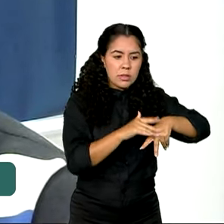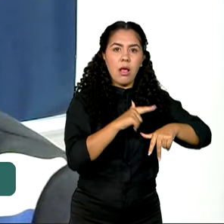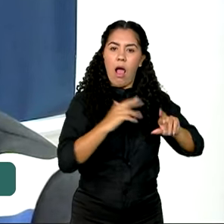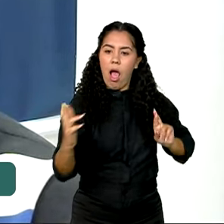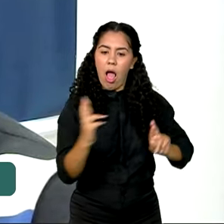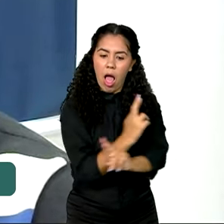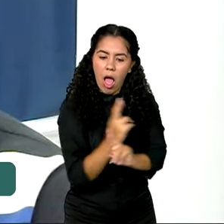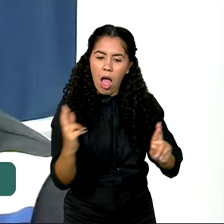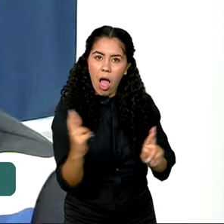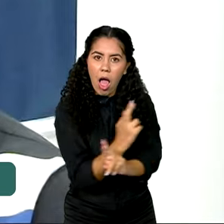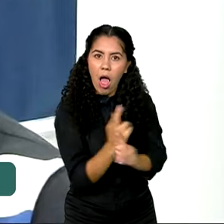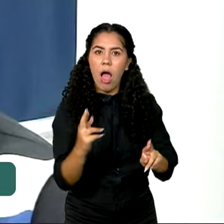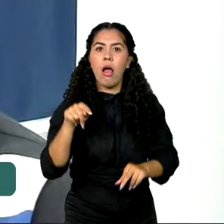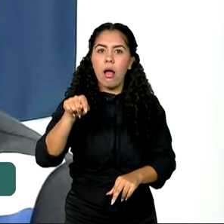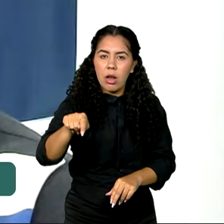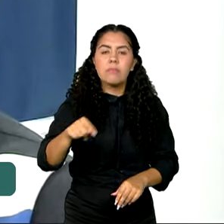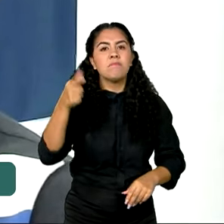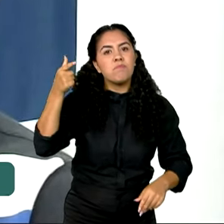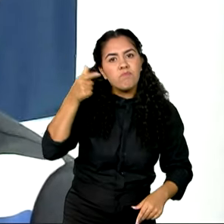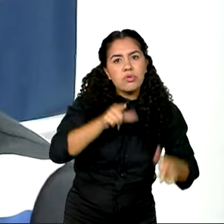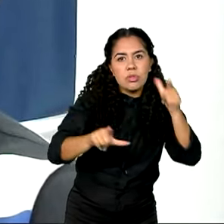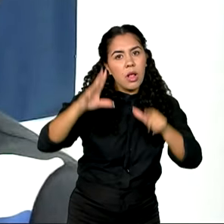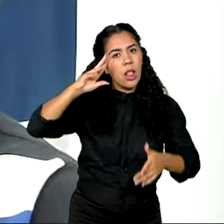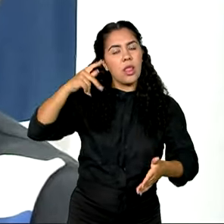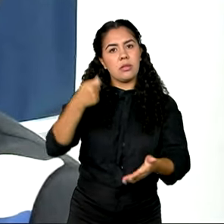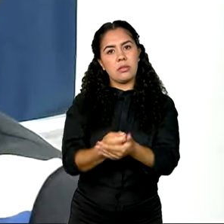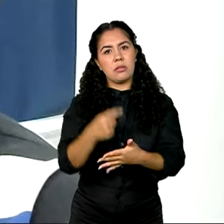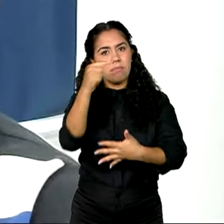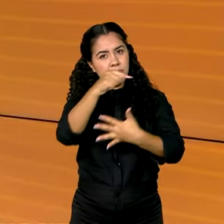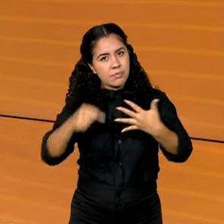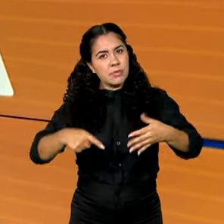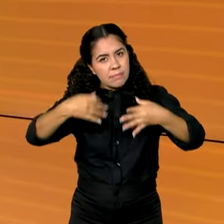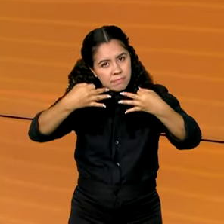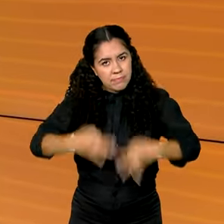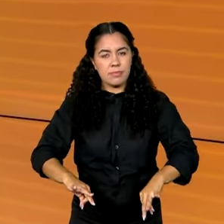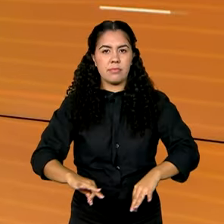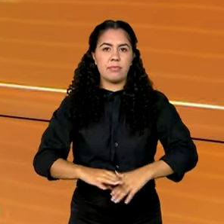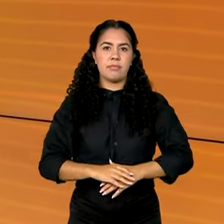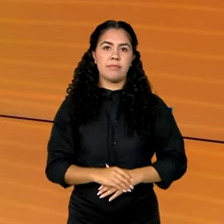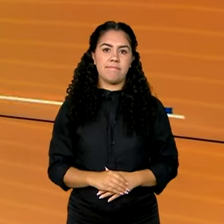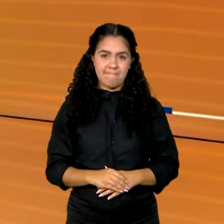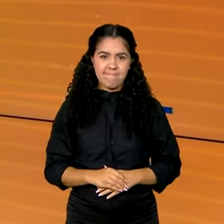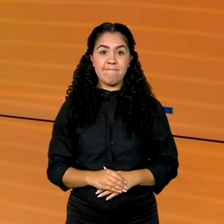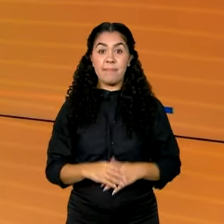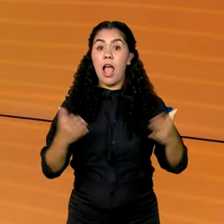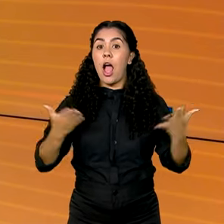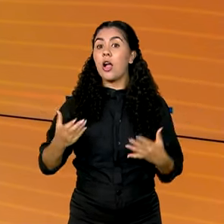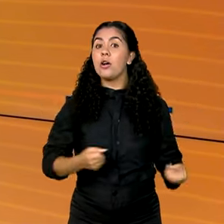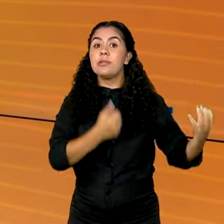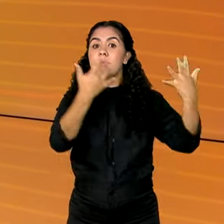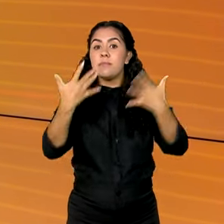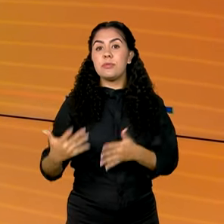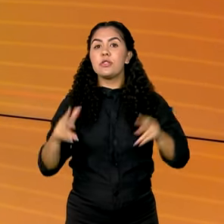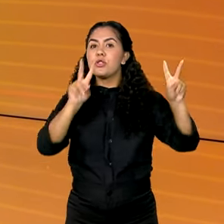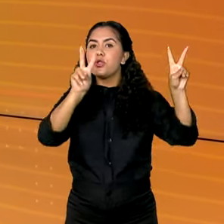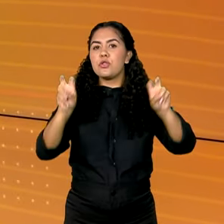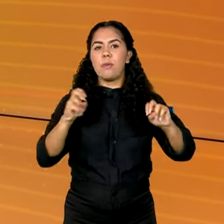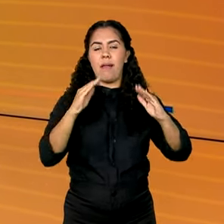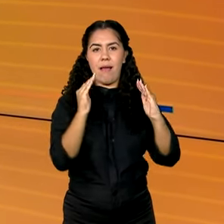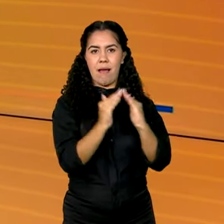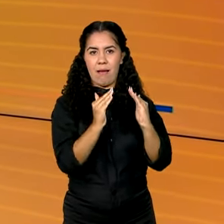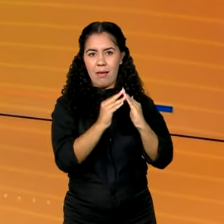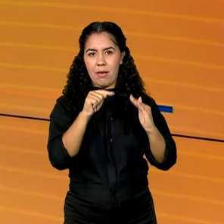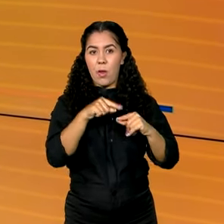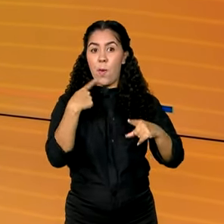importante para que a gente consiga tomar as medidas de uma forma mais célere. A gente fala agora de moradia, porque o Ministério